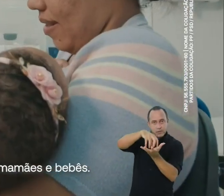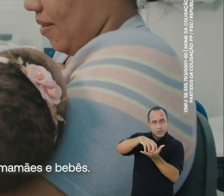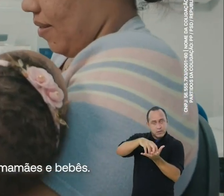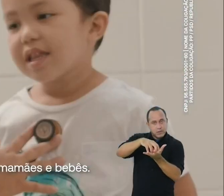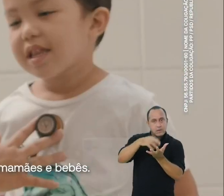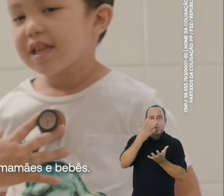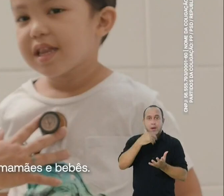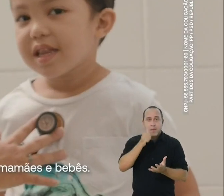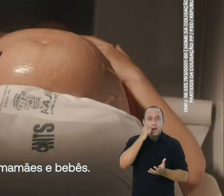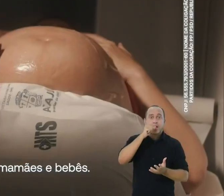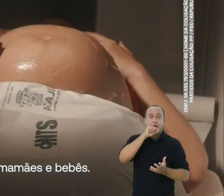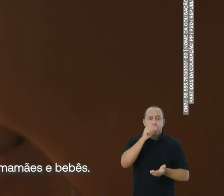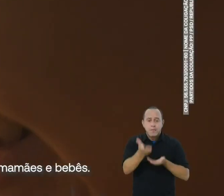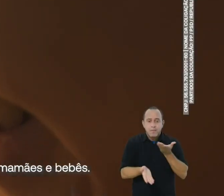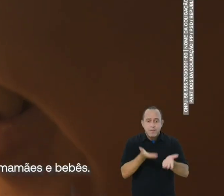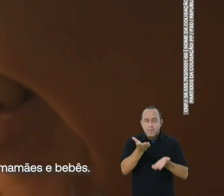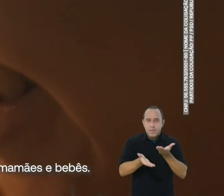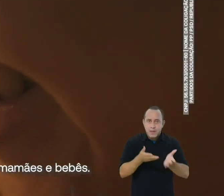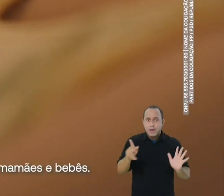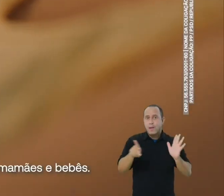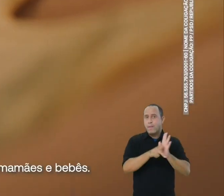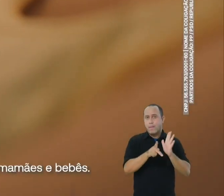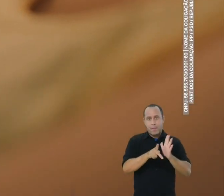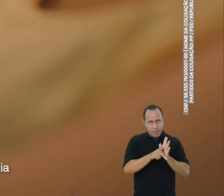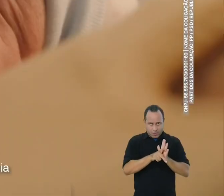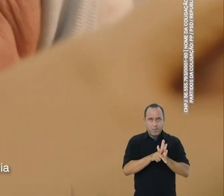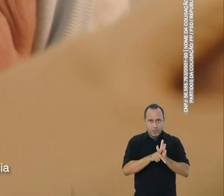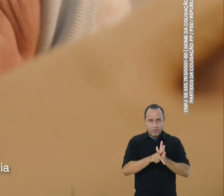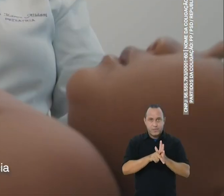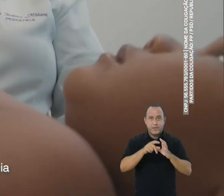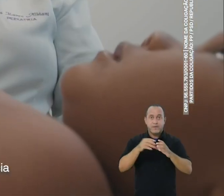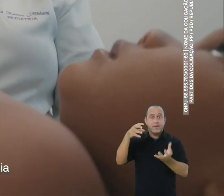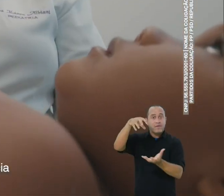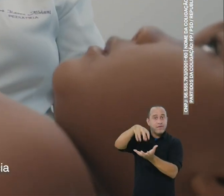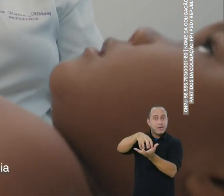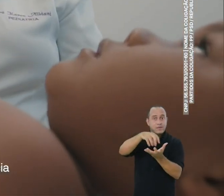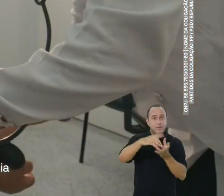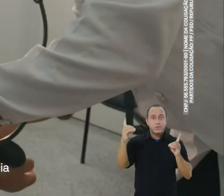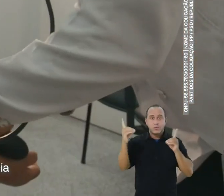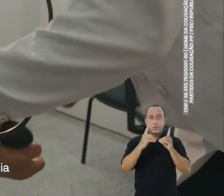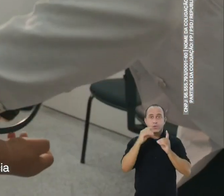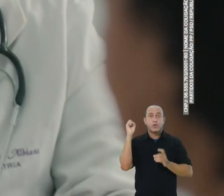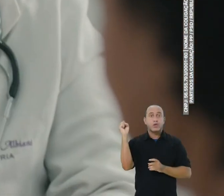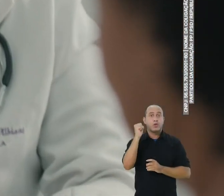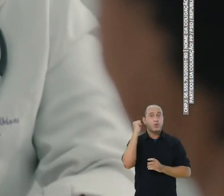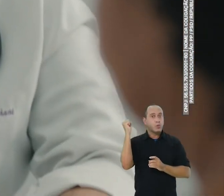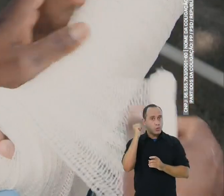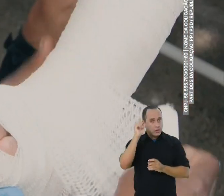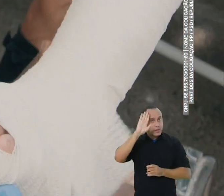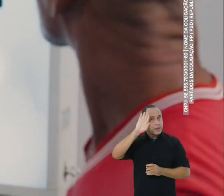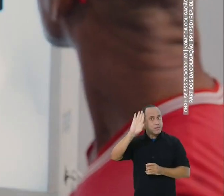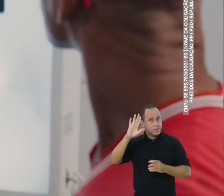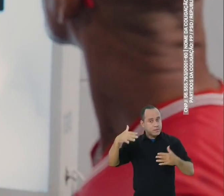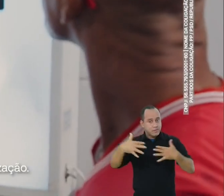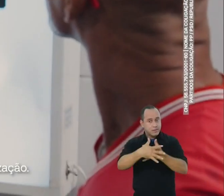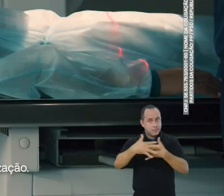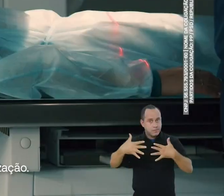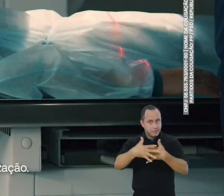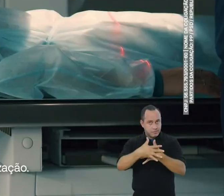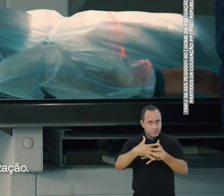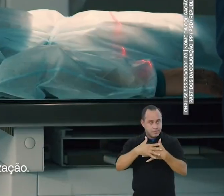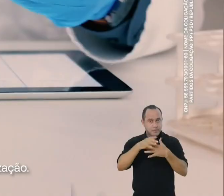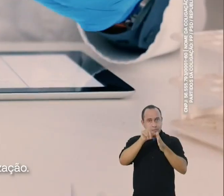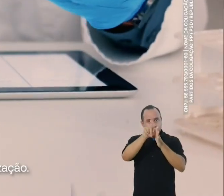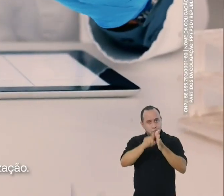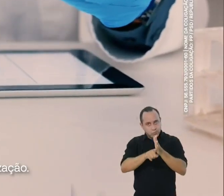Materno Infantil para cuidar melhor de mamães e bebês. E vai implantar atendimento de urgência nas principais unidades, com